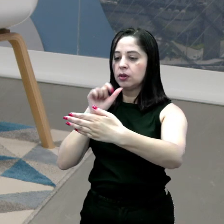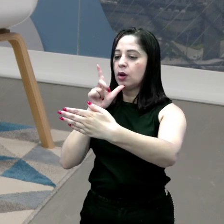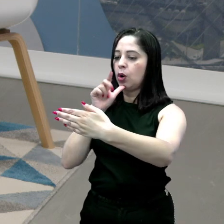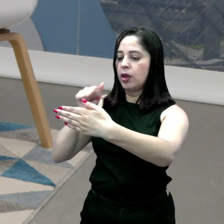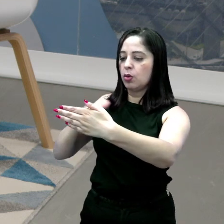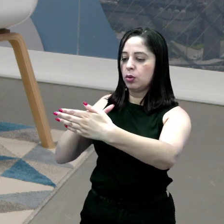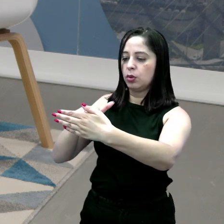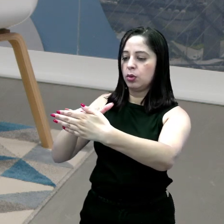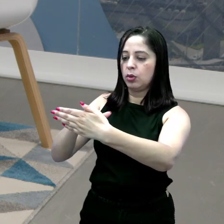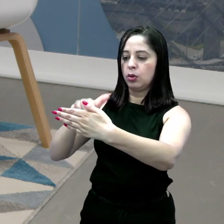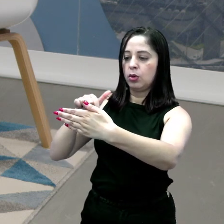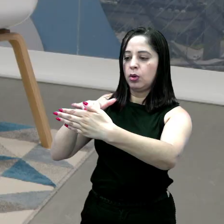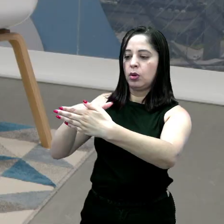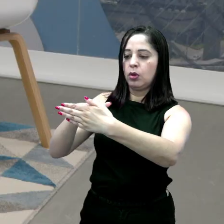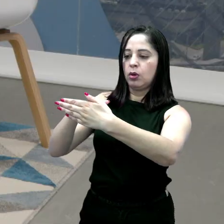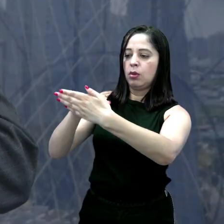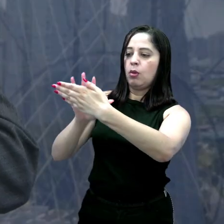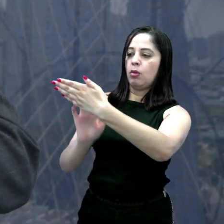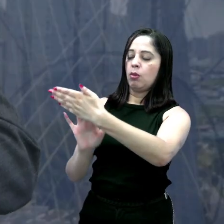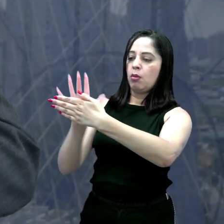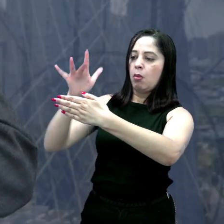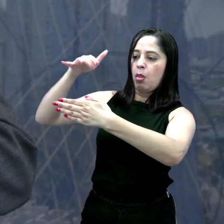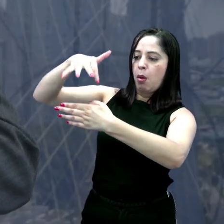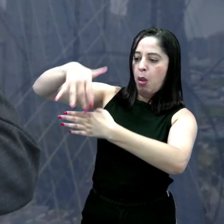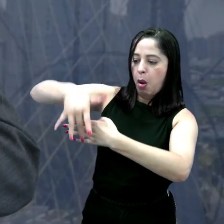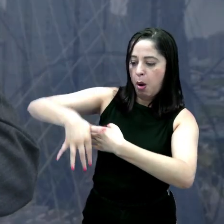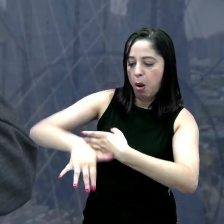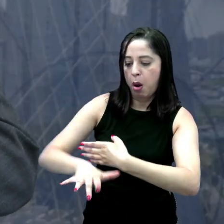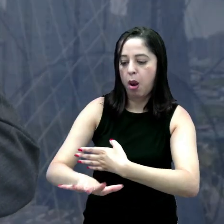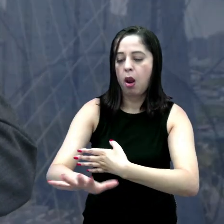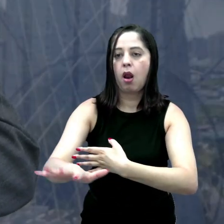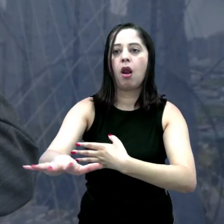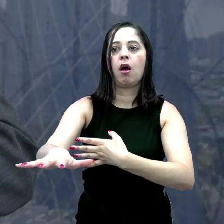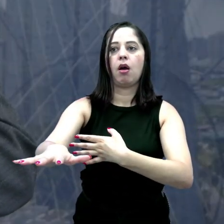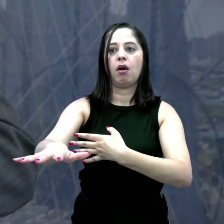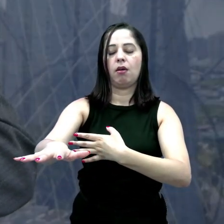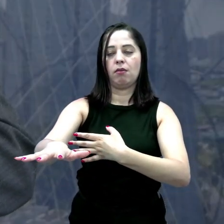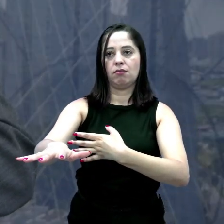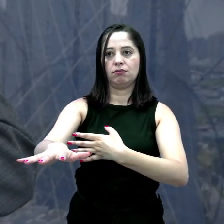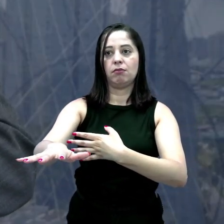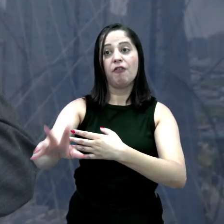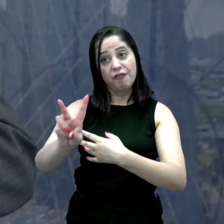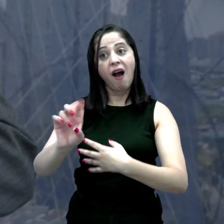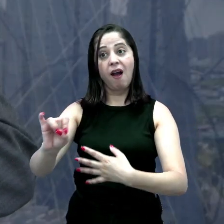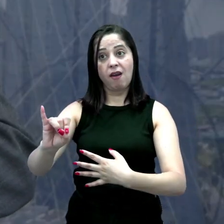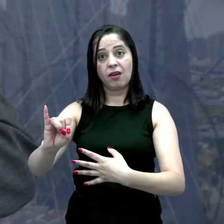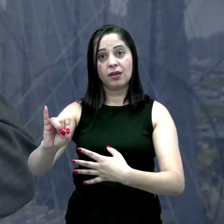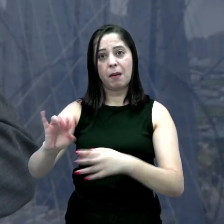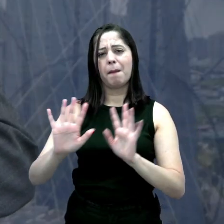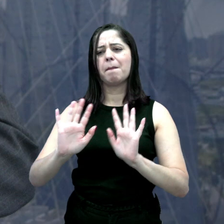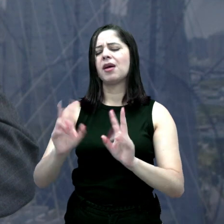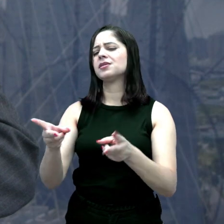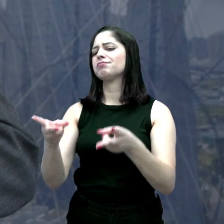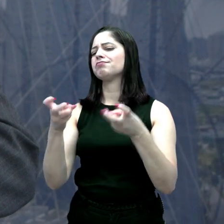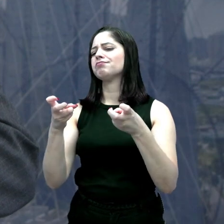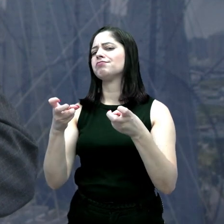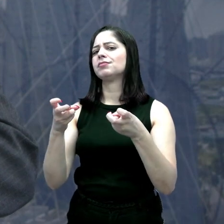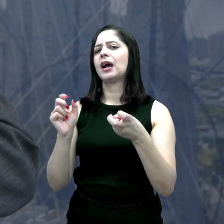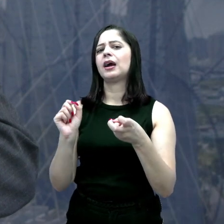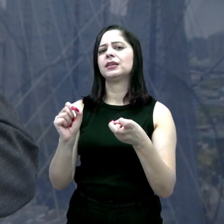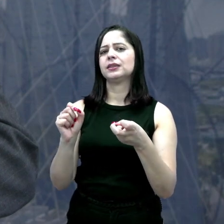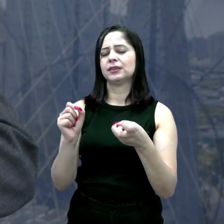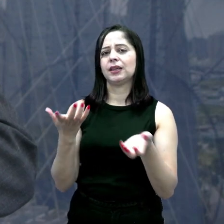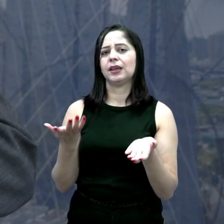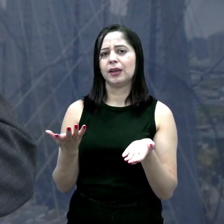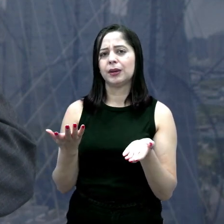d'água. Mas são políticas públicas de prevenção. Só que hoje o que a gente sente, e até é um